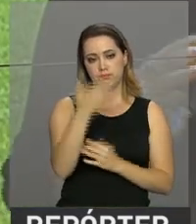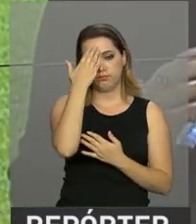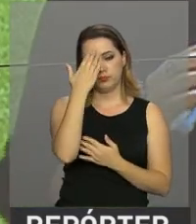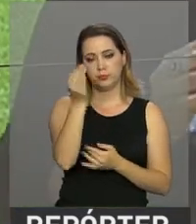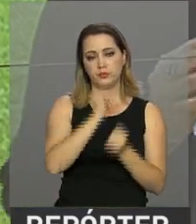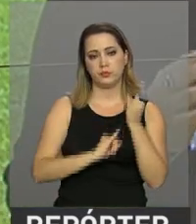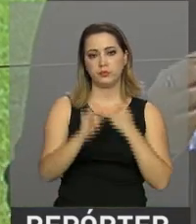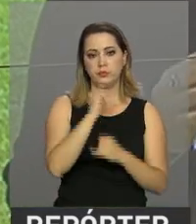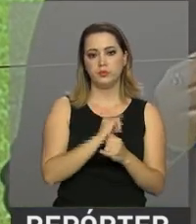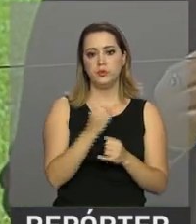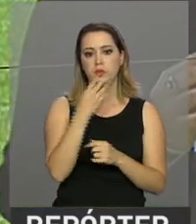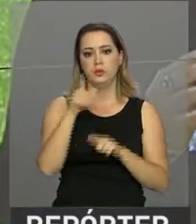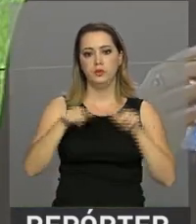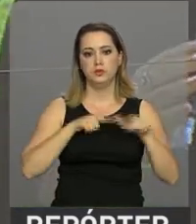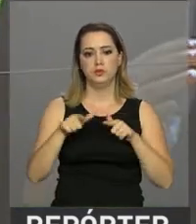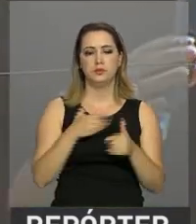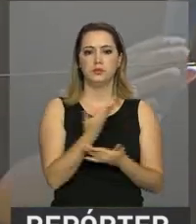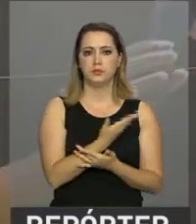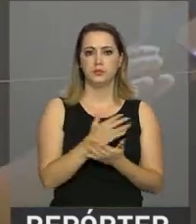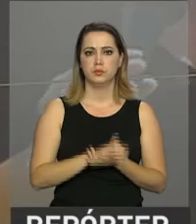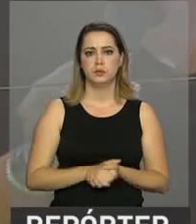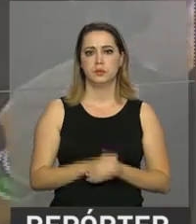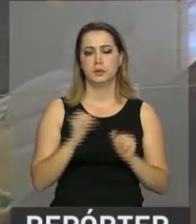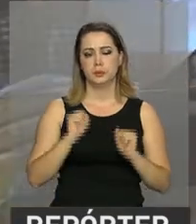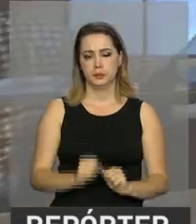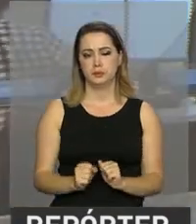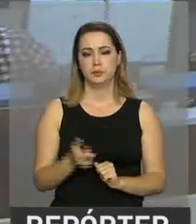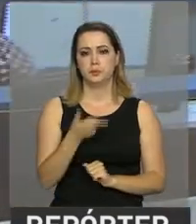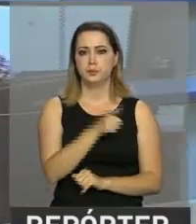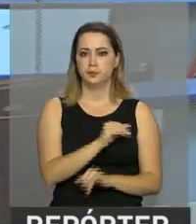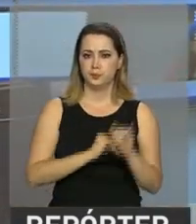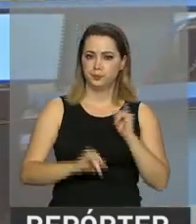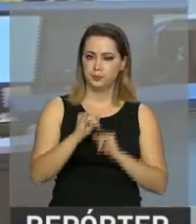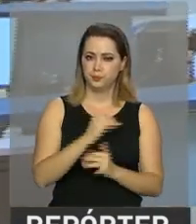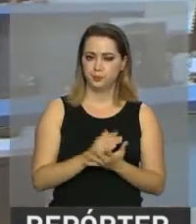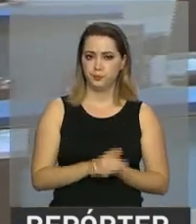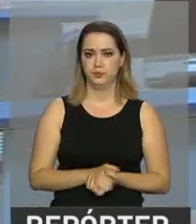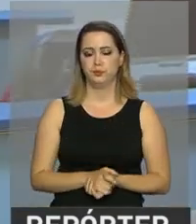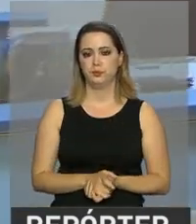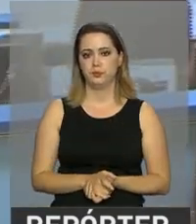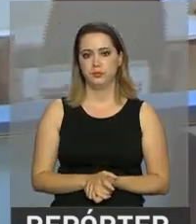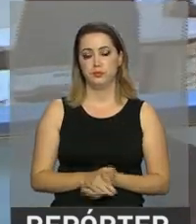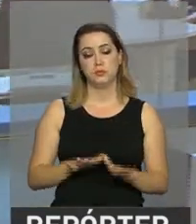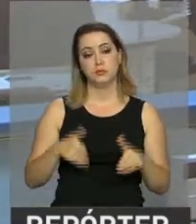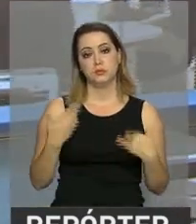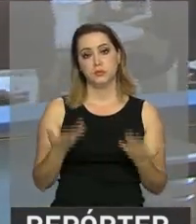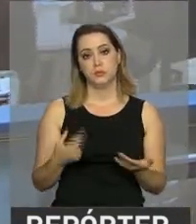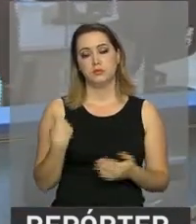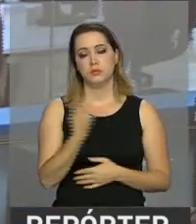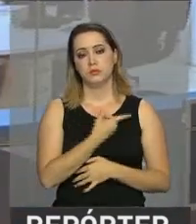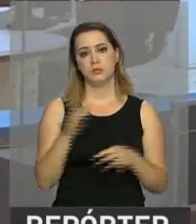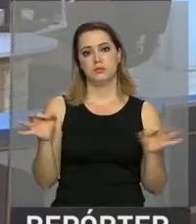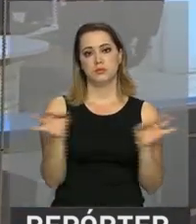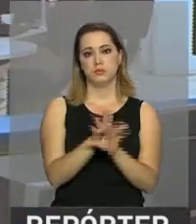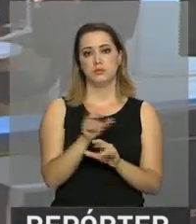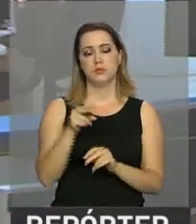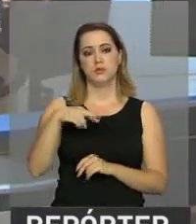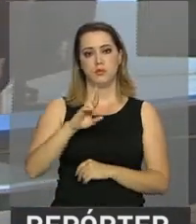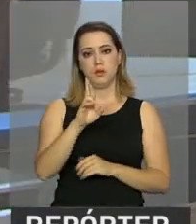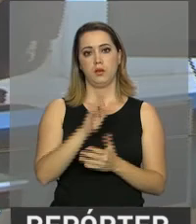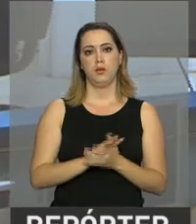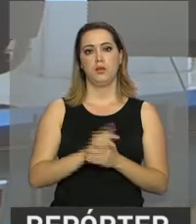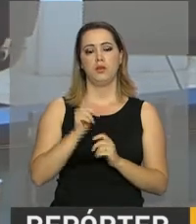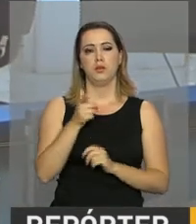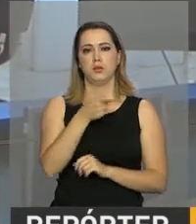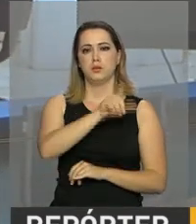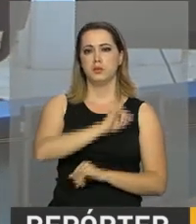informações. Bom trabalho para você em Chapecó. Nós podemos voltar com você em outro momento. E assim nós terminamos essa edição do Repórter NBR.